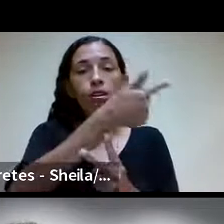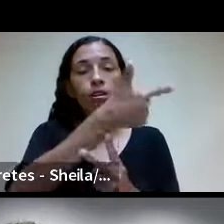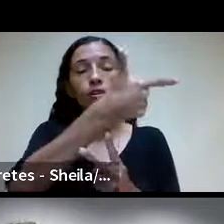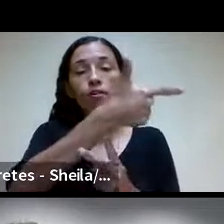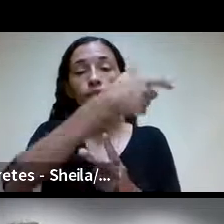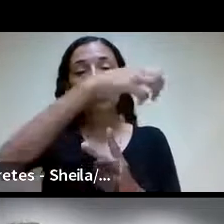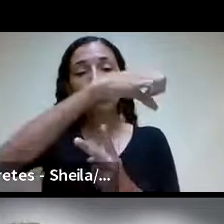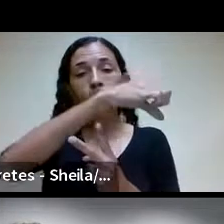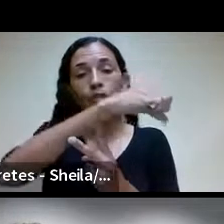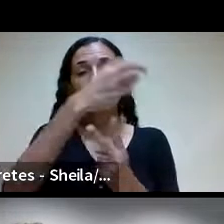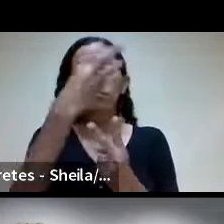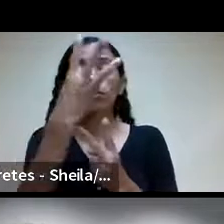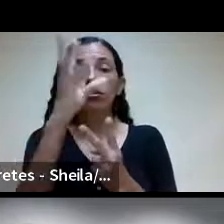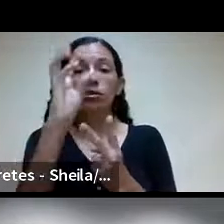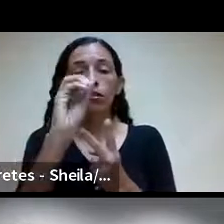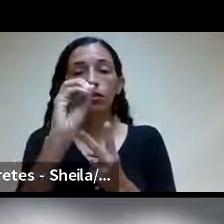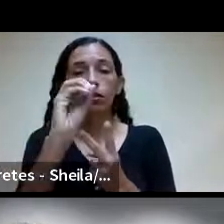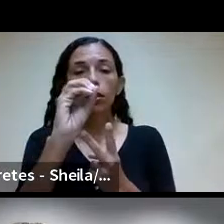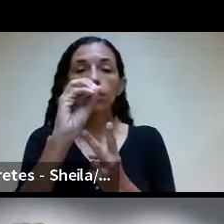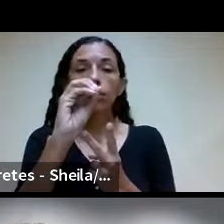30.